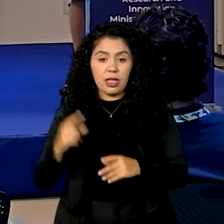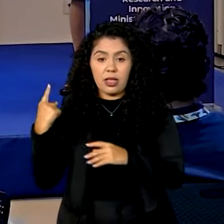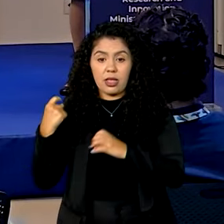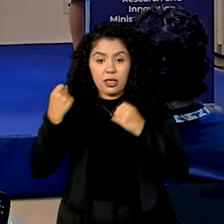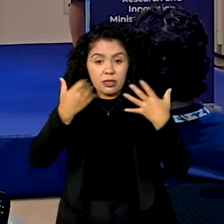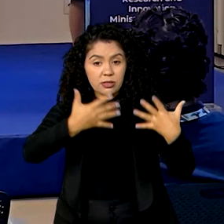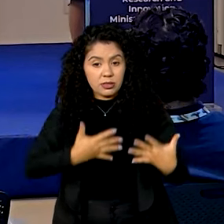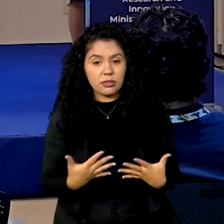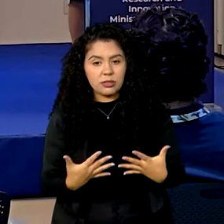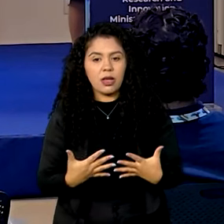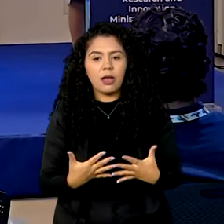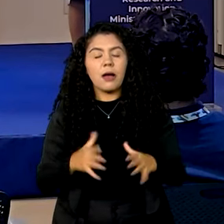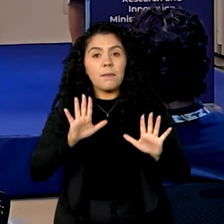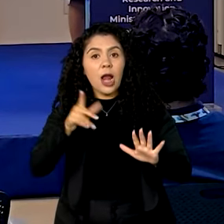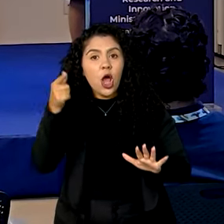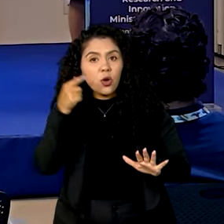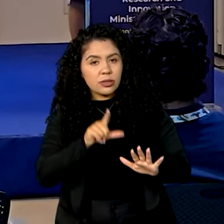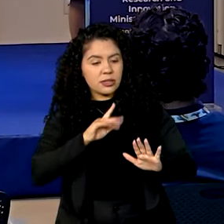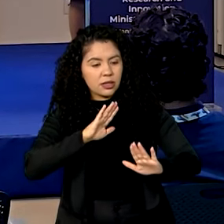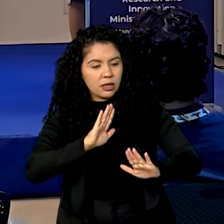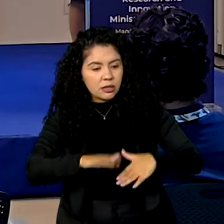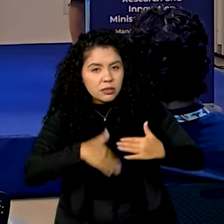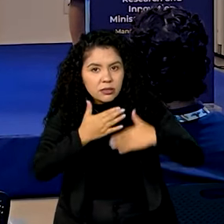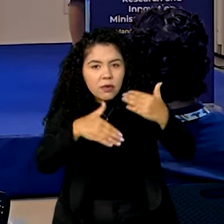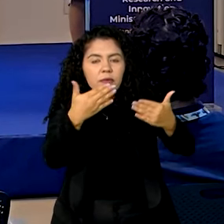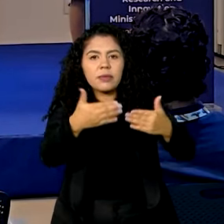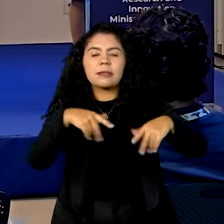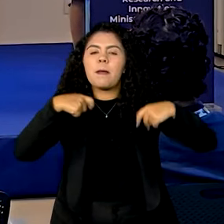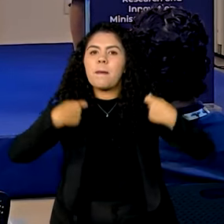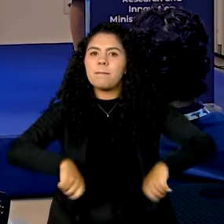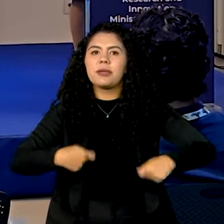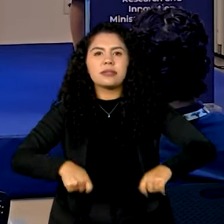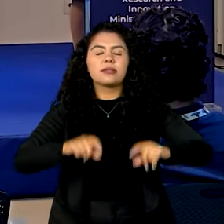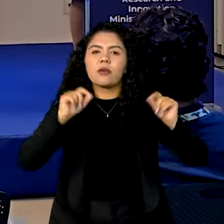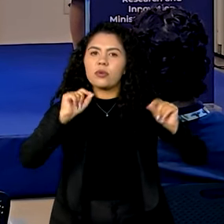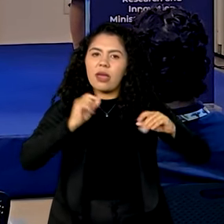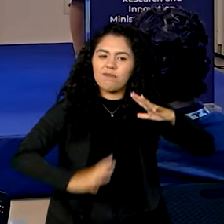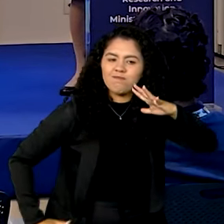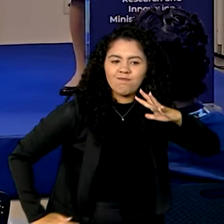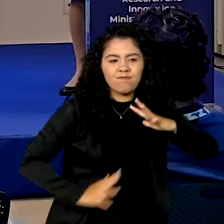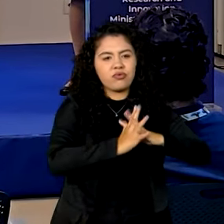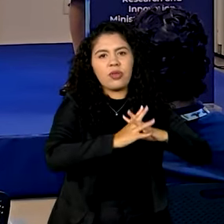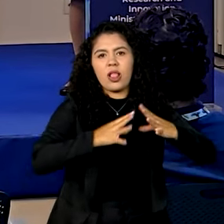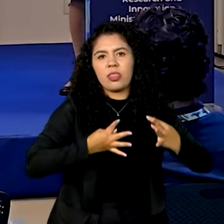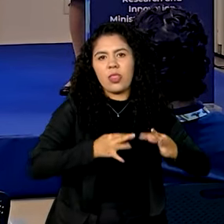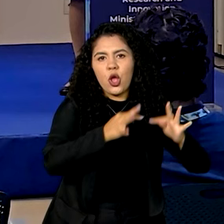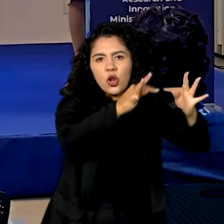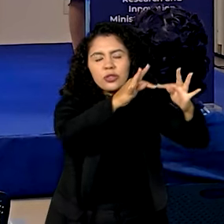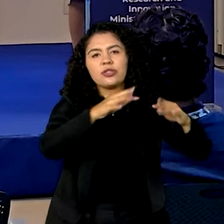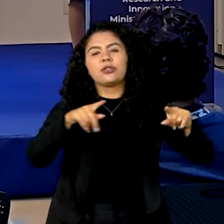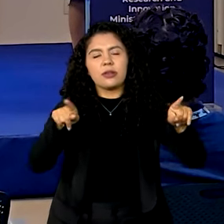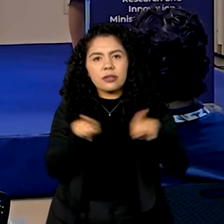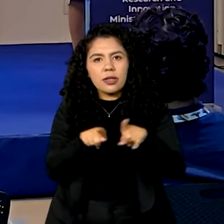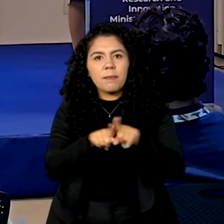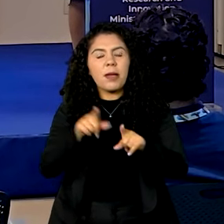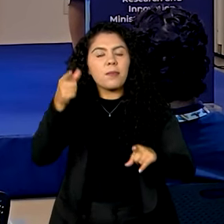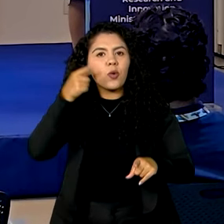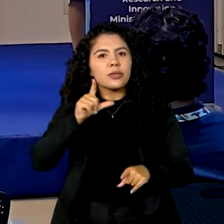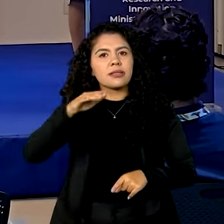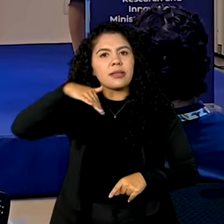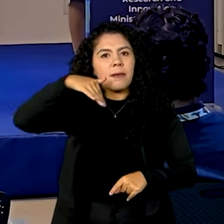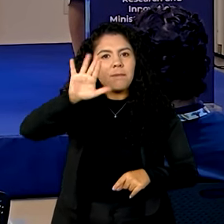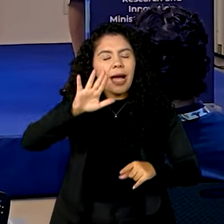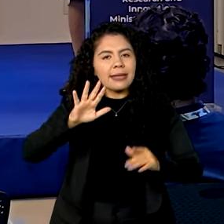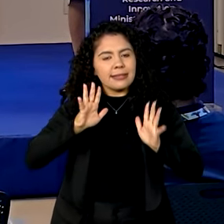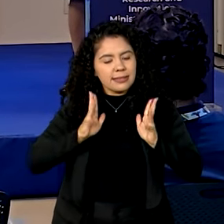precisam de condições e capacidades tecnológicas equivalentes para reduzir emissões, tornarem suas matrizes energéticas mais limpas e